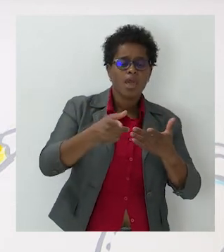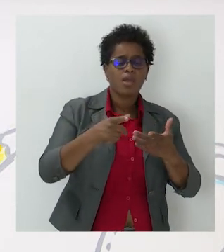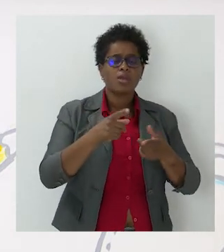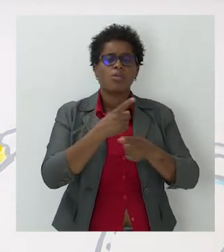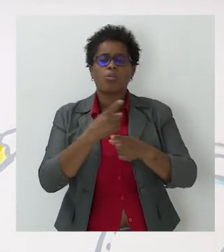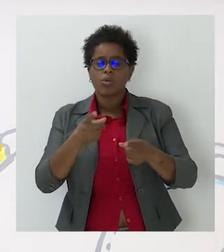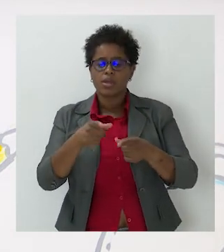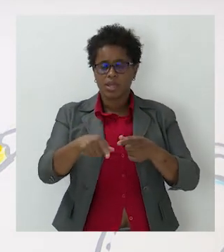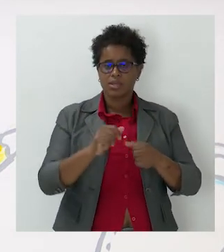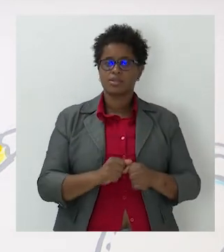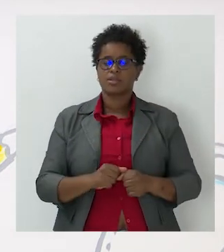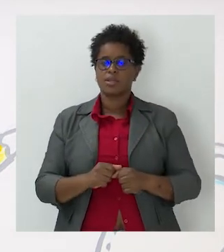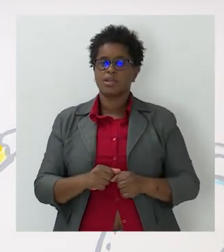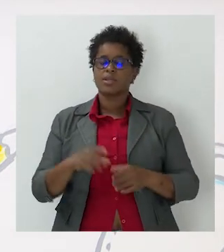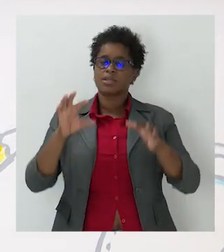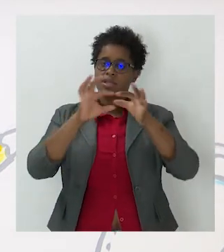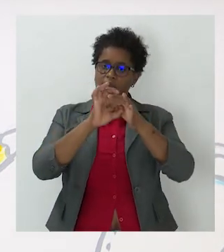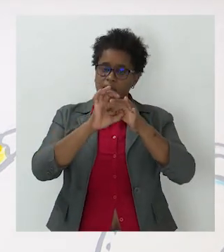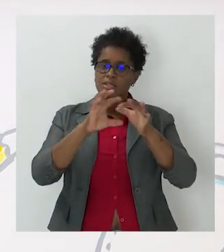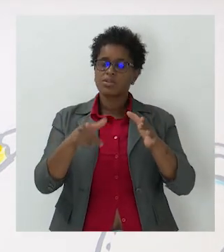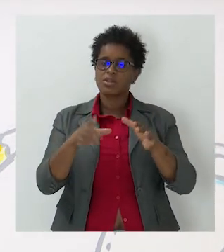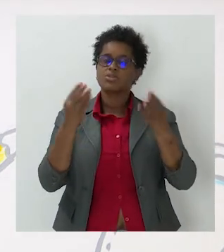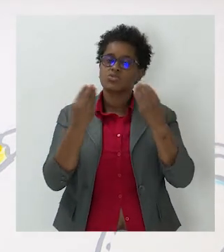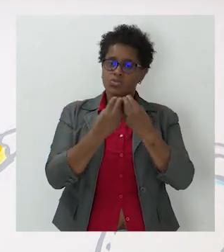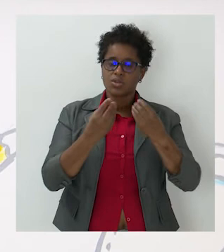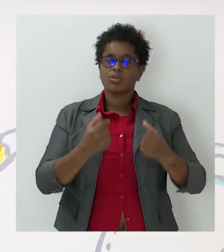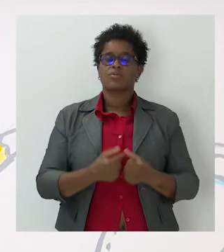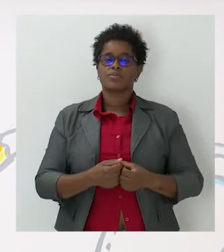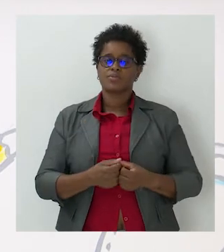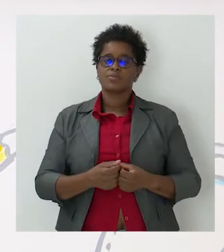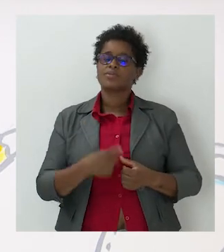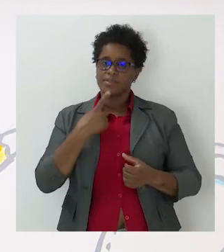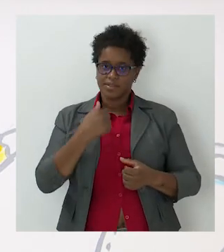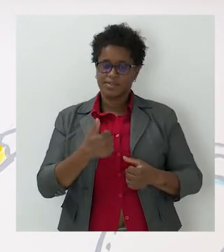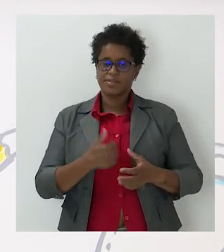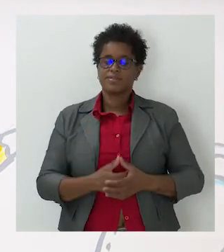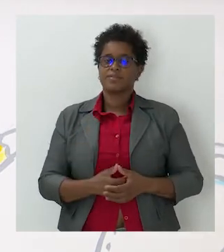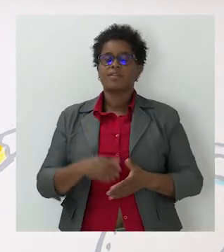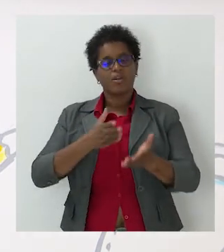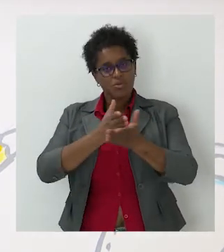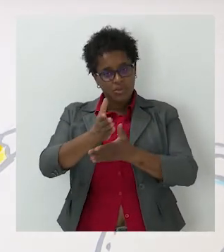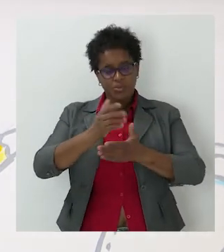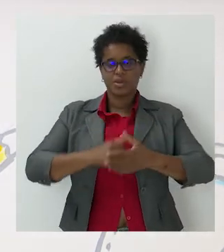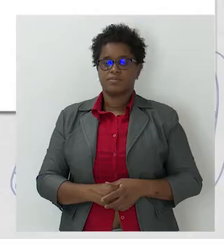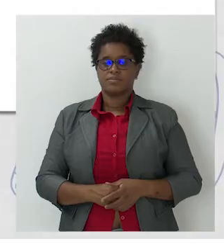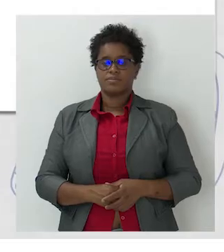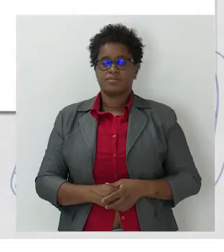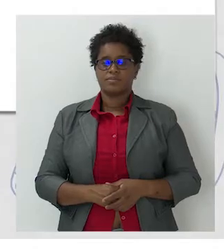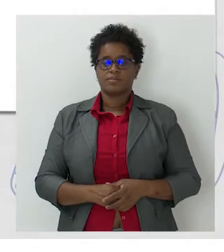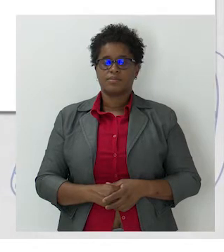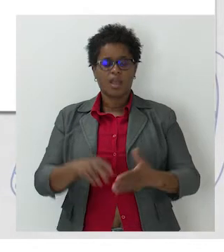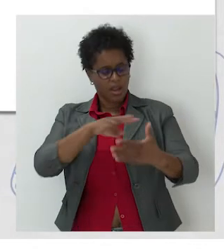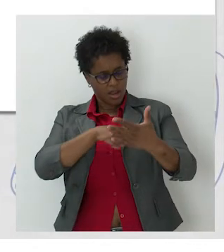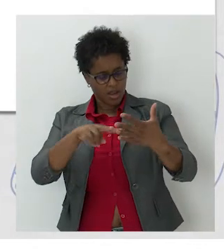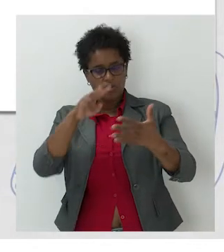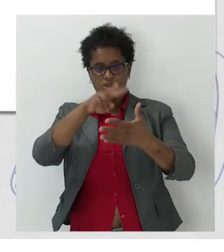propósito dessa ligação, dessa união. Ok? Portanto, continuamos. Leia